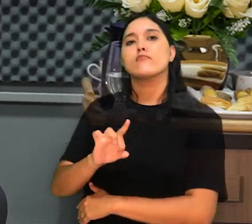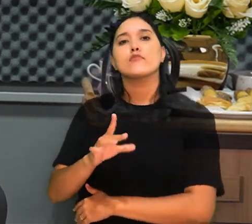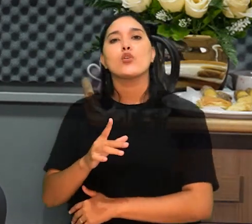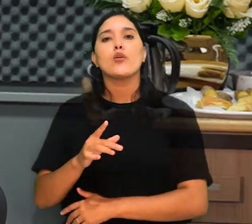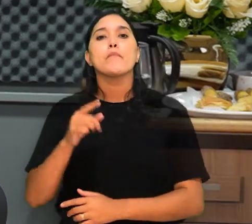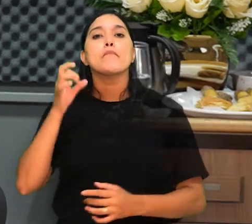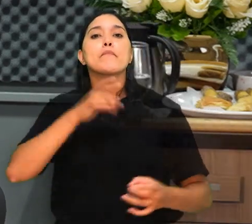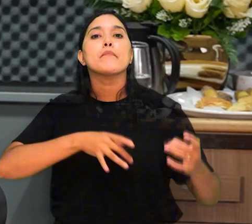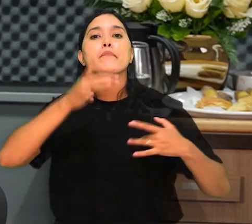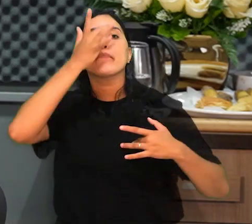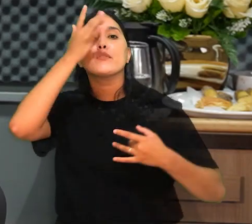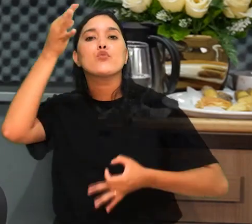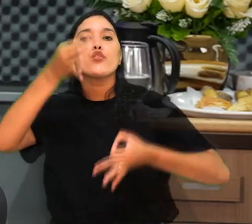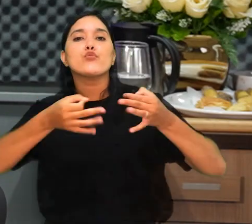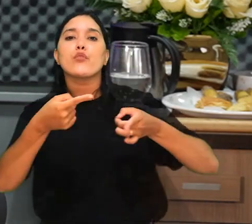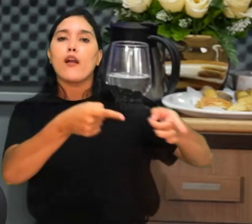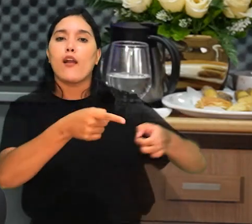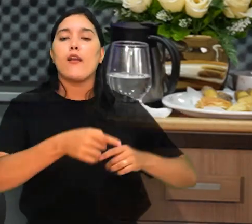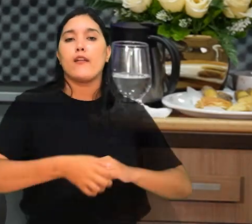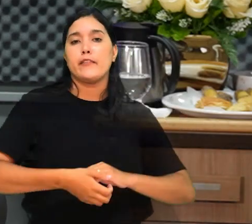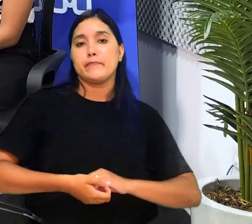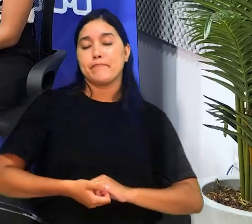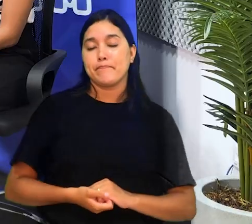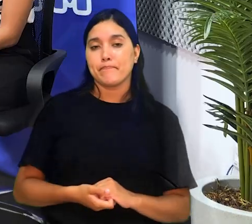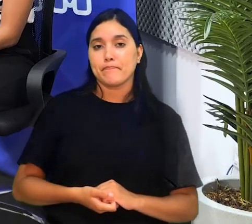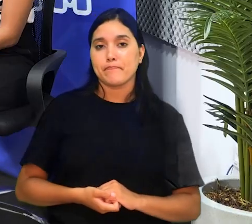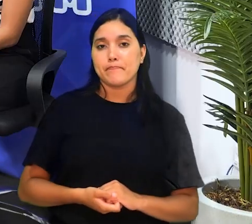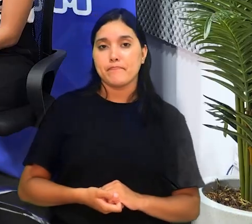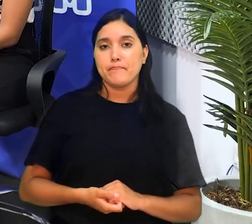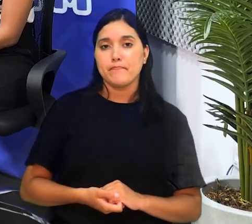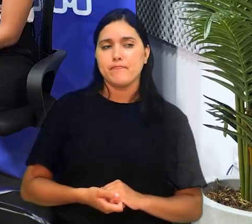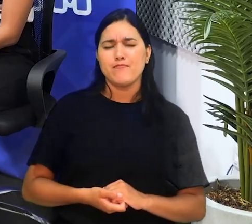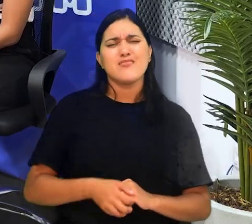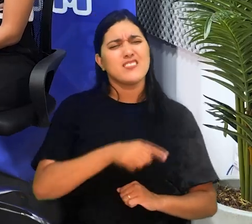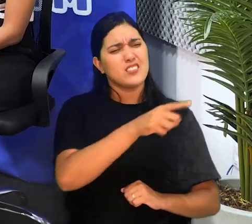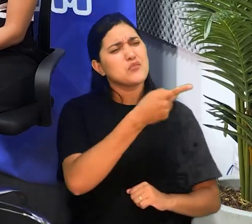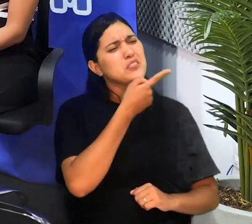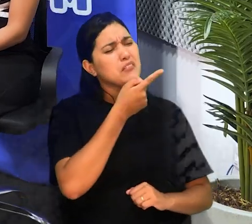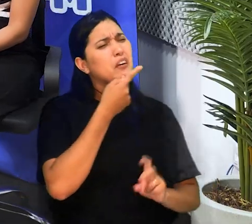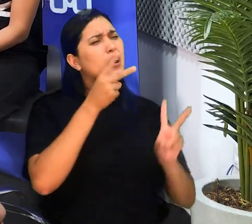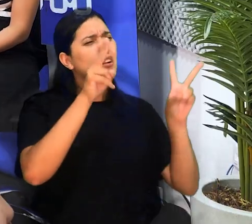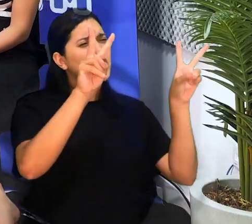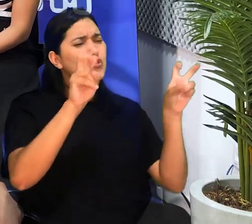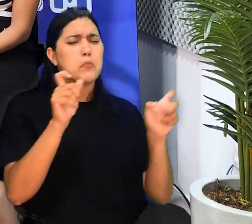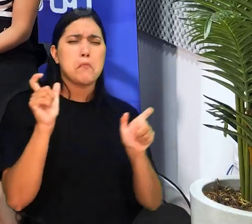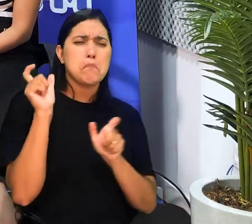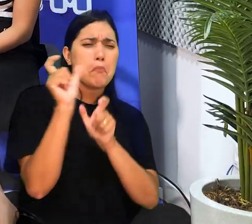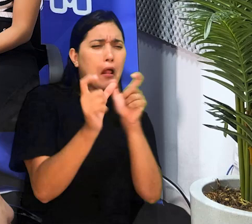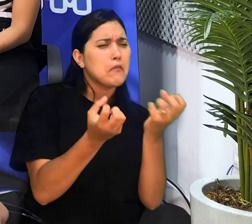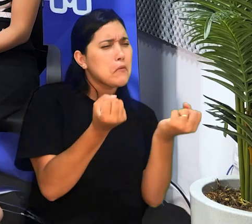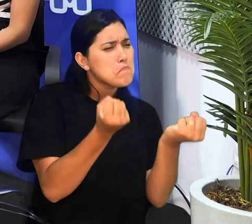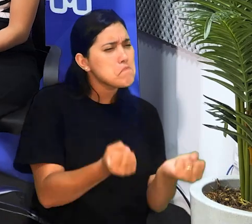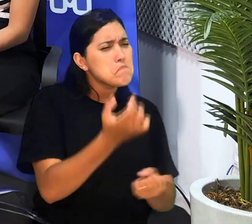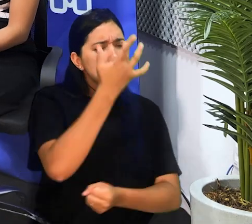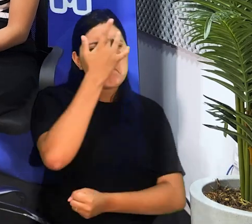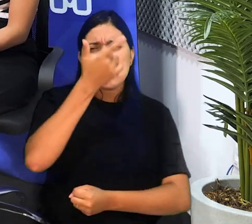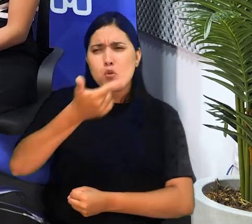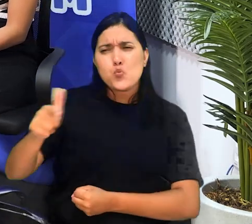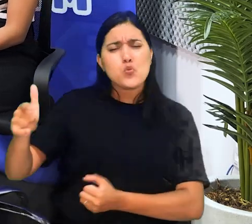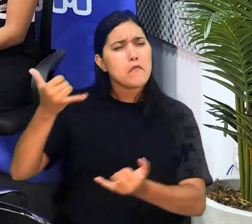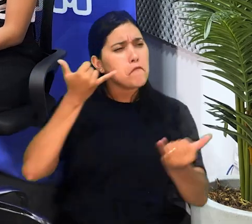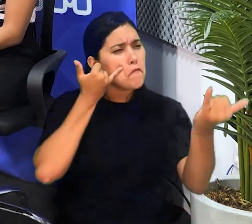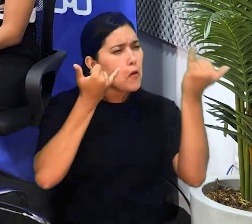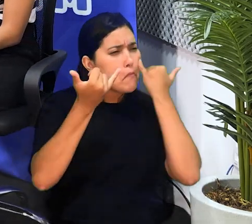E eu falar e ele só concordar. Aí só fazia assim, porque ele tinha vergonha das pessoas também. Julgar ele. Disso que você está falando, e como